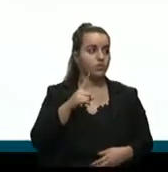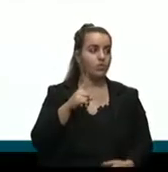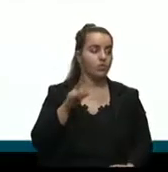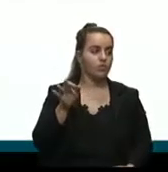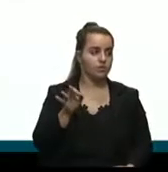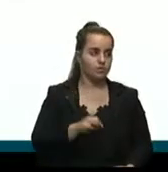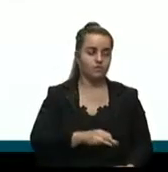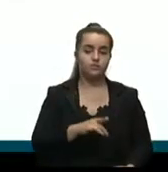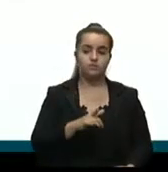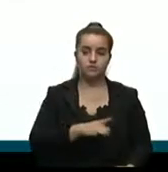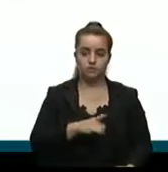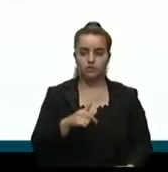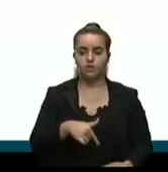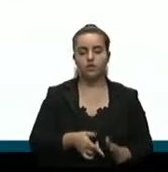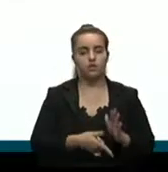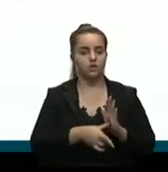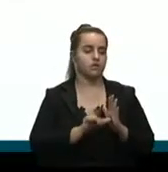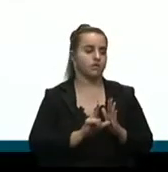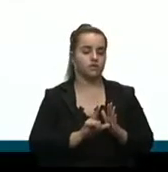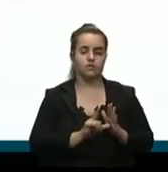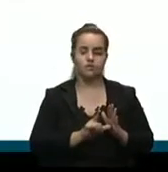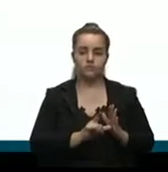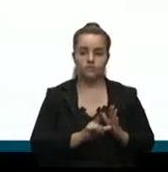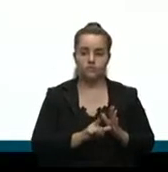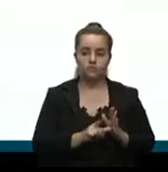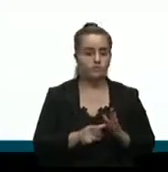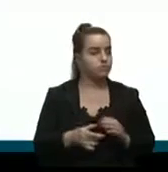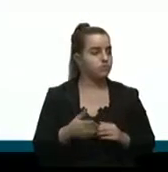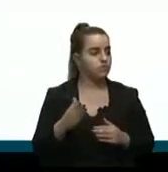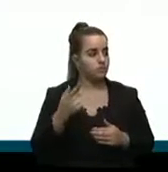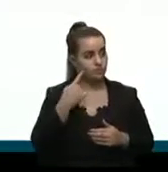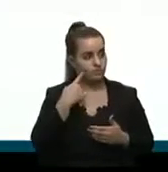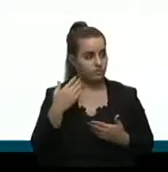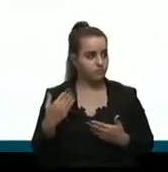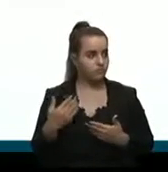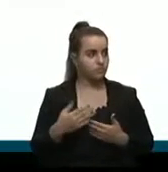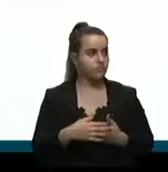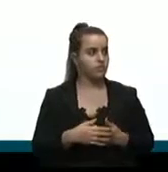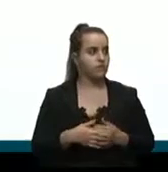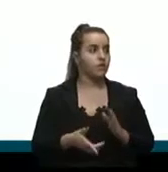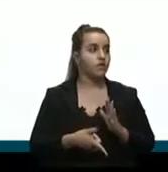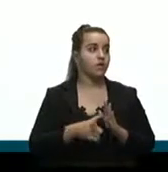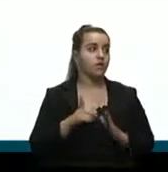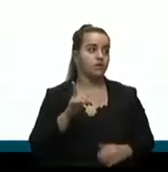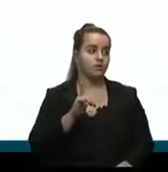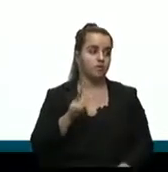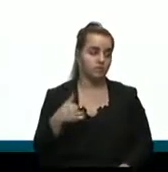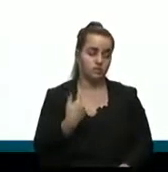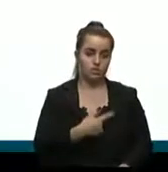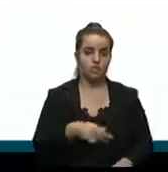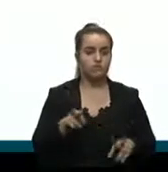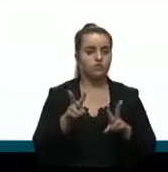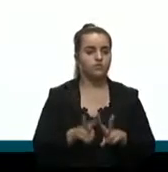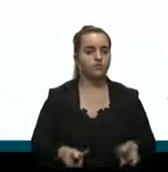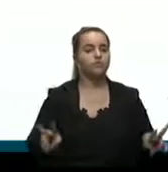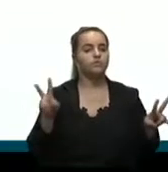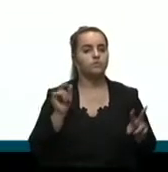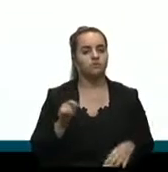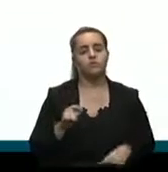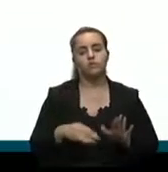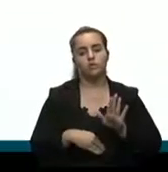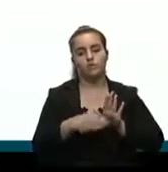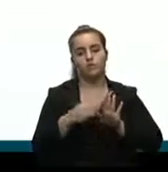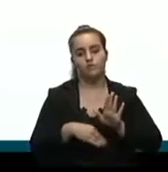1% obtido anteriormente. Então, veja, anteriormente nós vimos que o